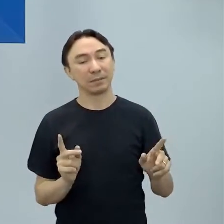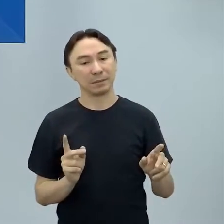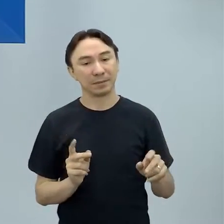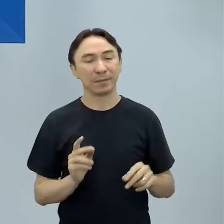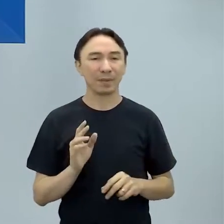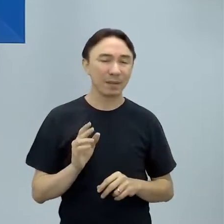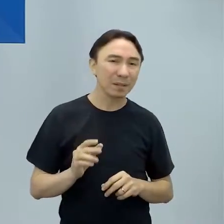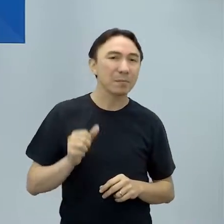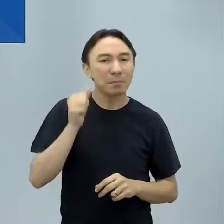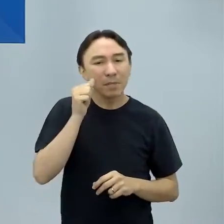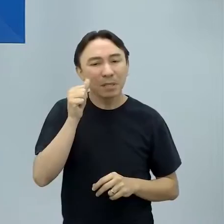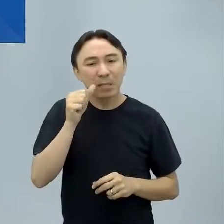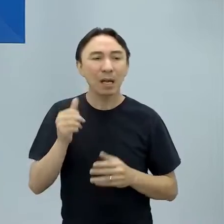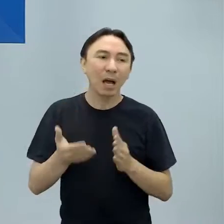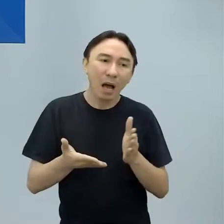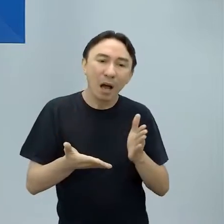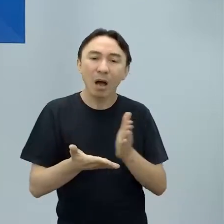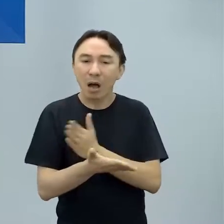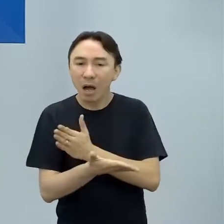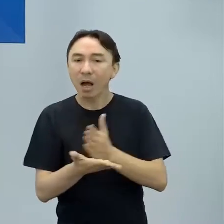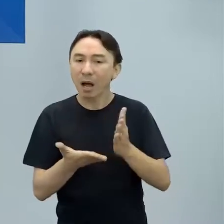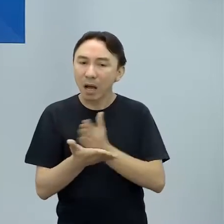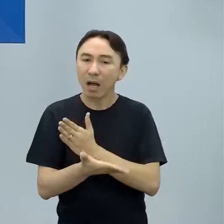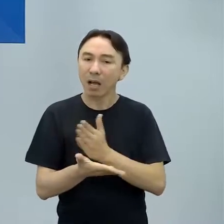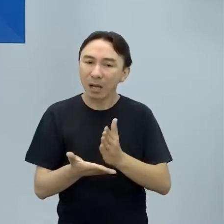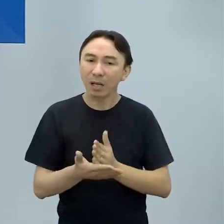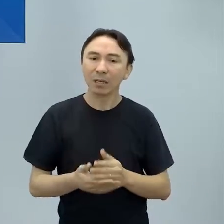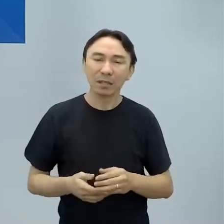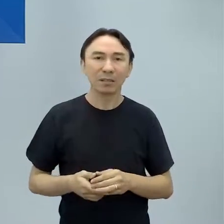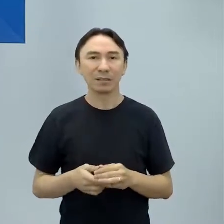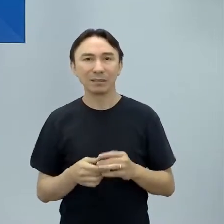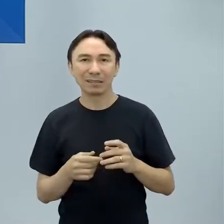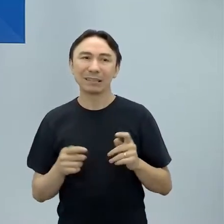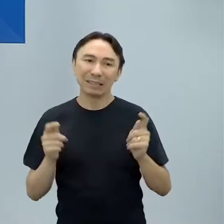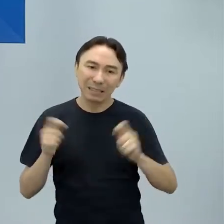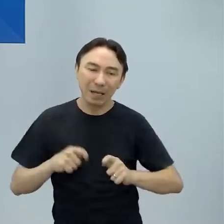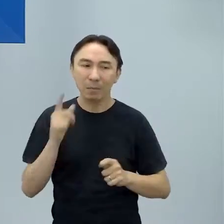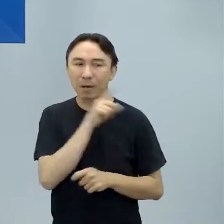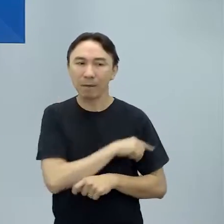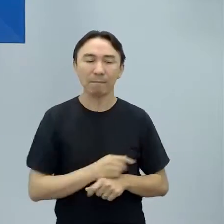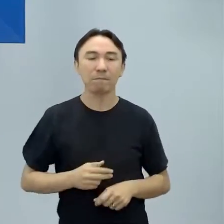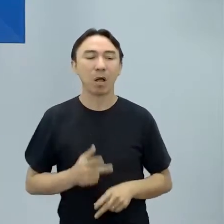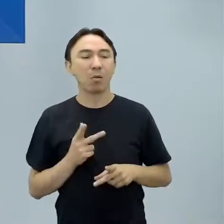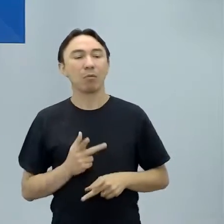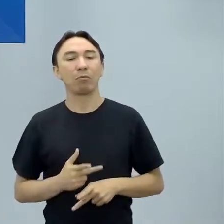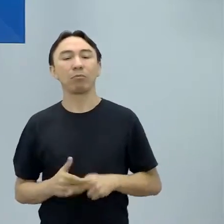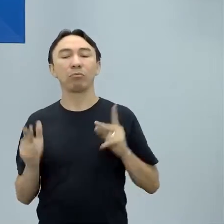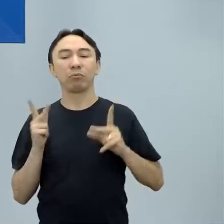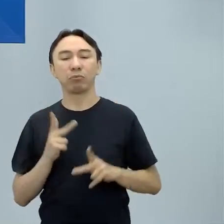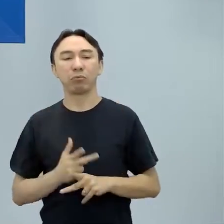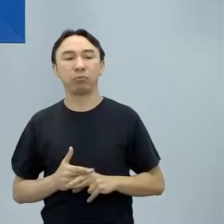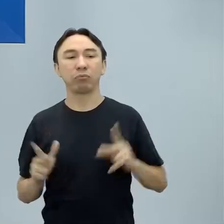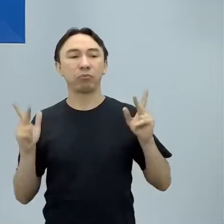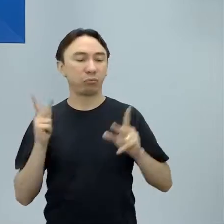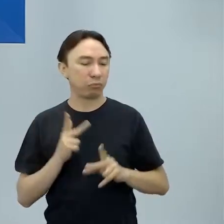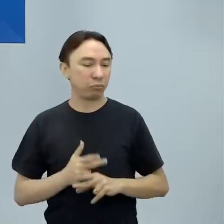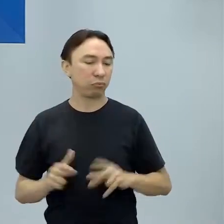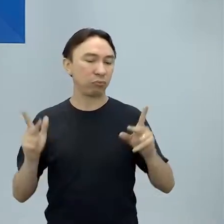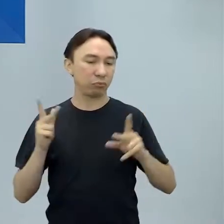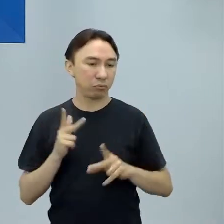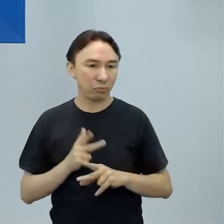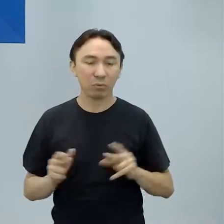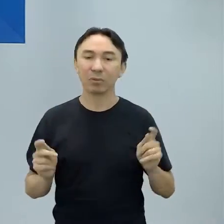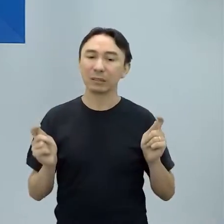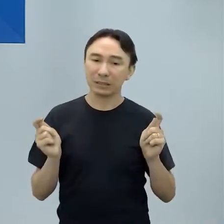meninas conseguem fazer o que a gente chama de masking, que é mascarar um pouco alguns sintomas e conviver de uma maneira